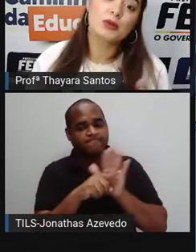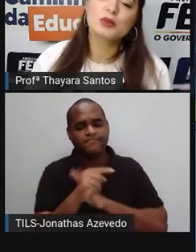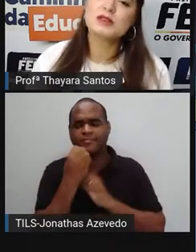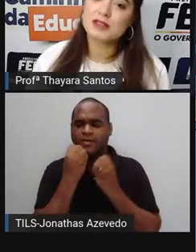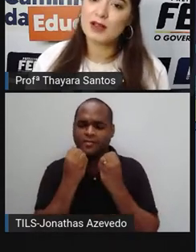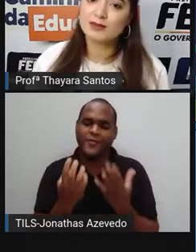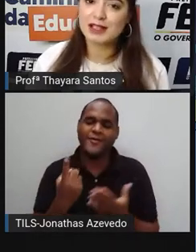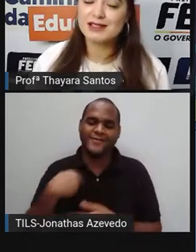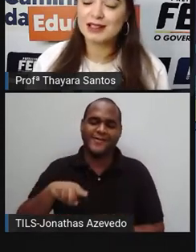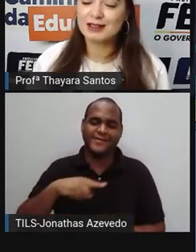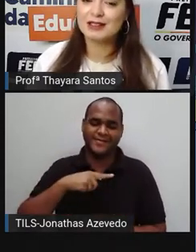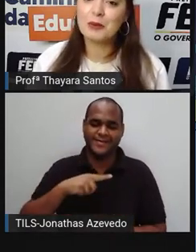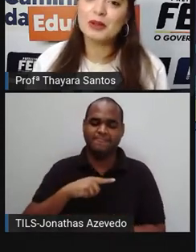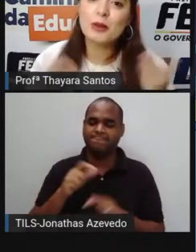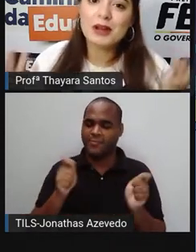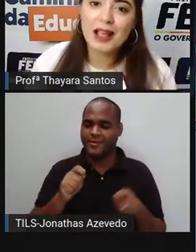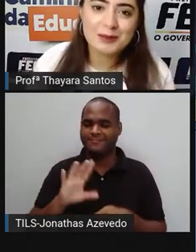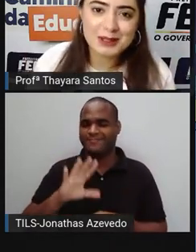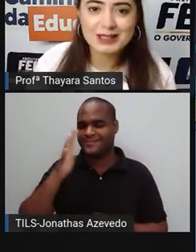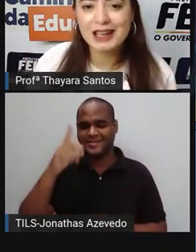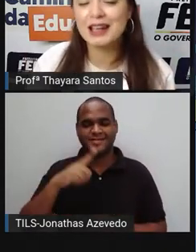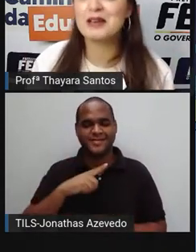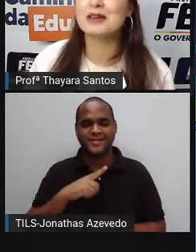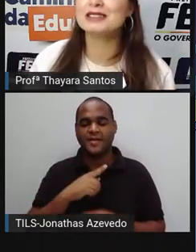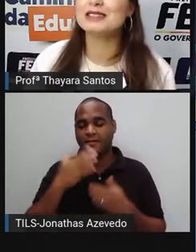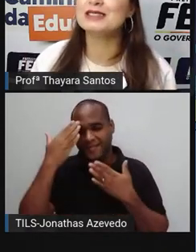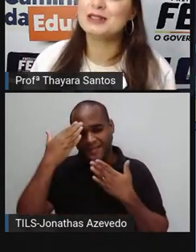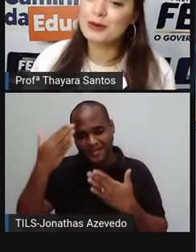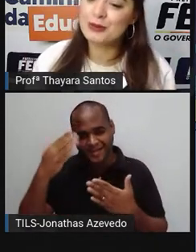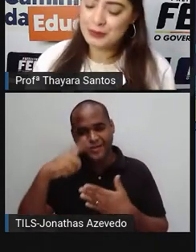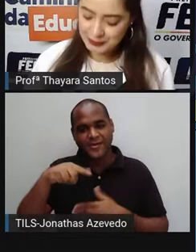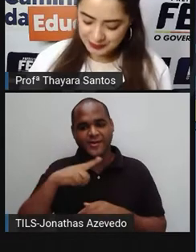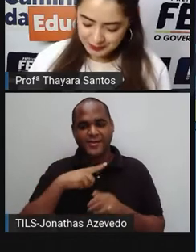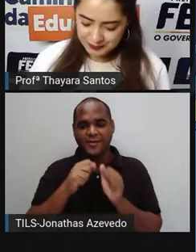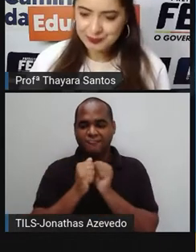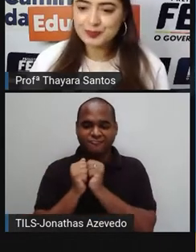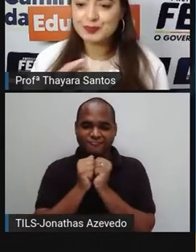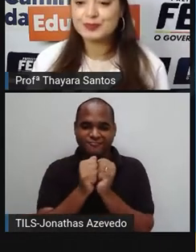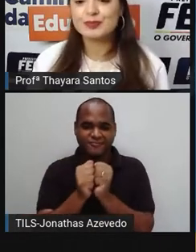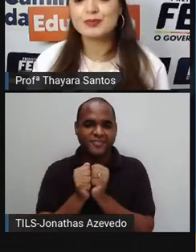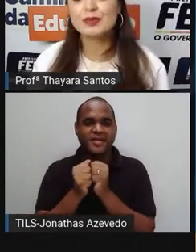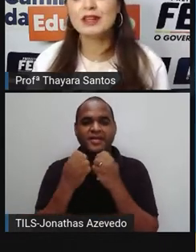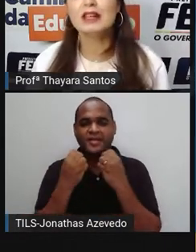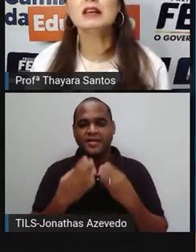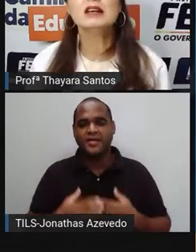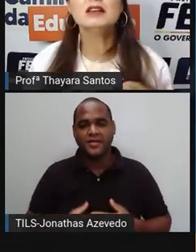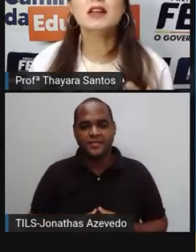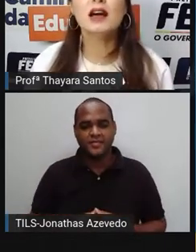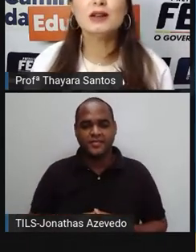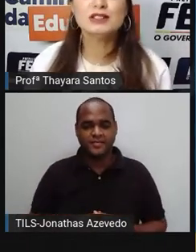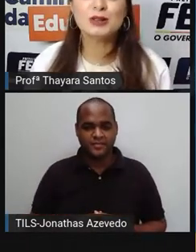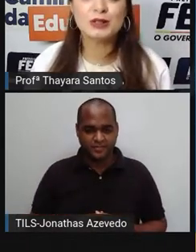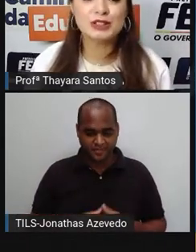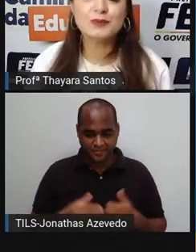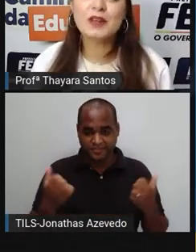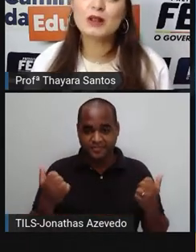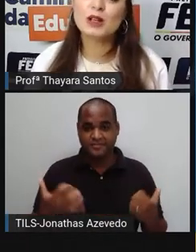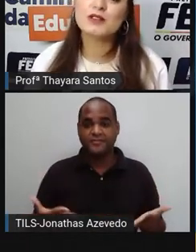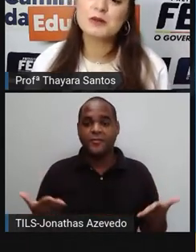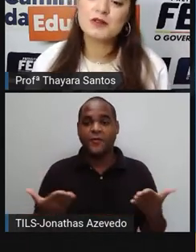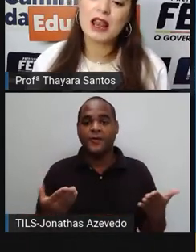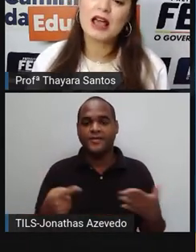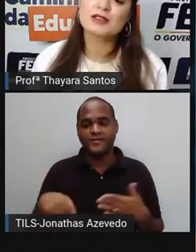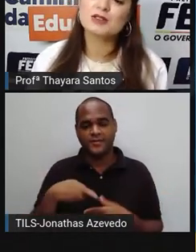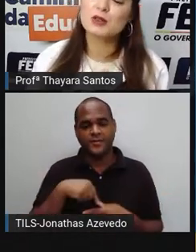saber que tudo está acontecendo então muito obrigado por estar aqui com a gente de novo bom então aonde hoje